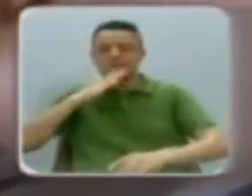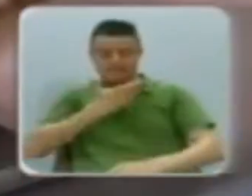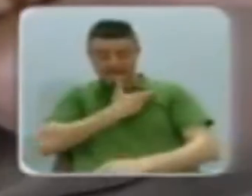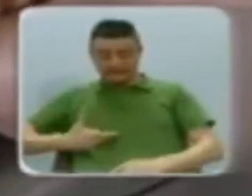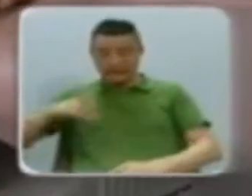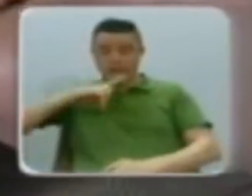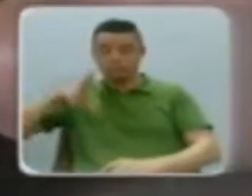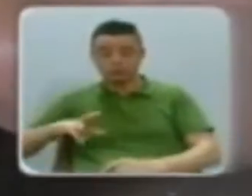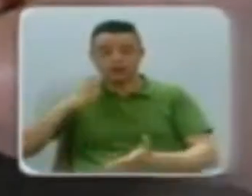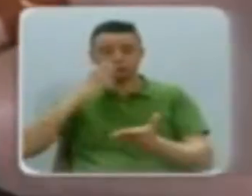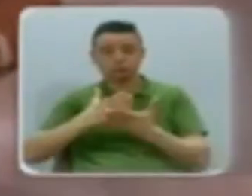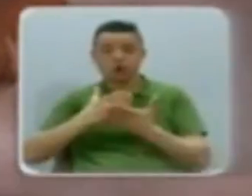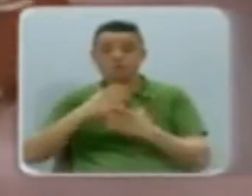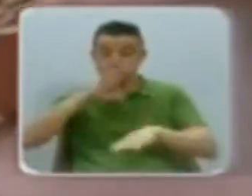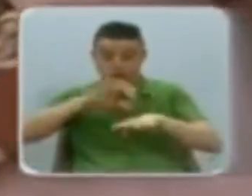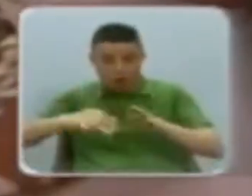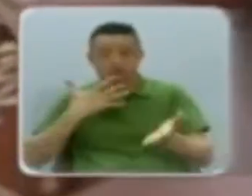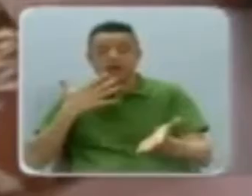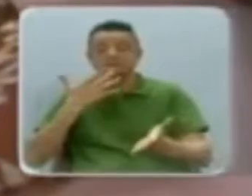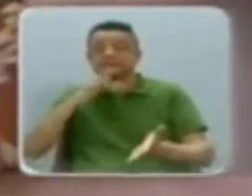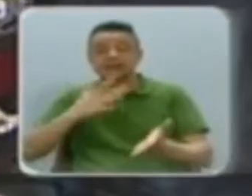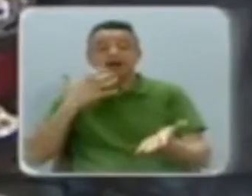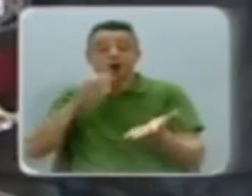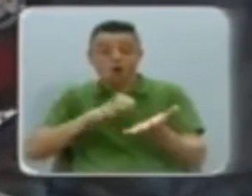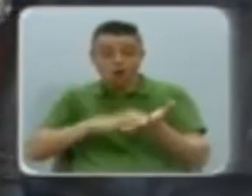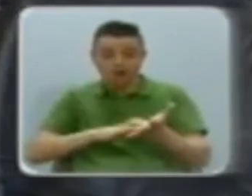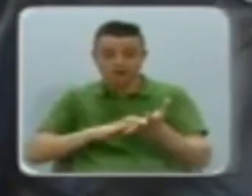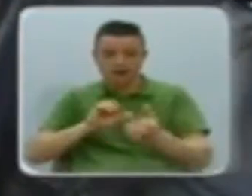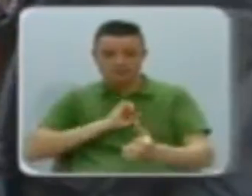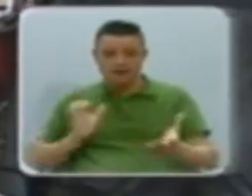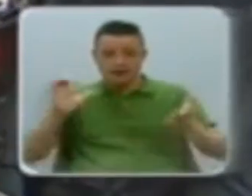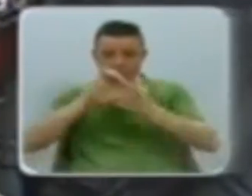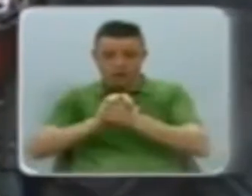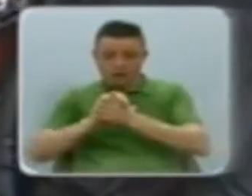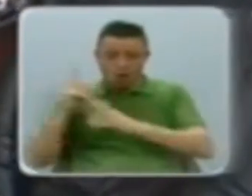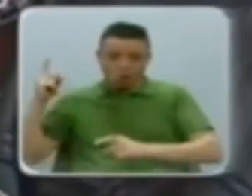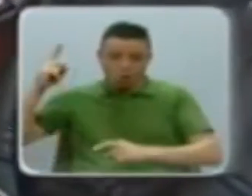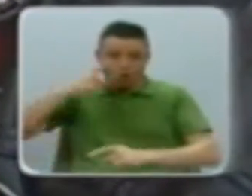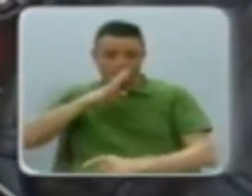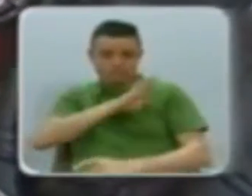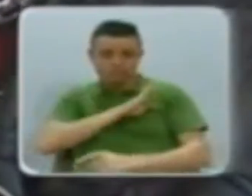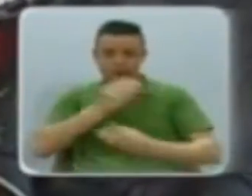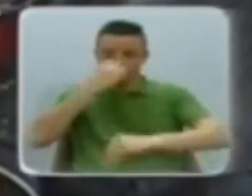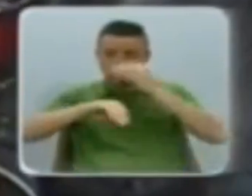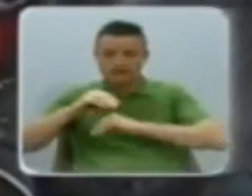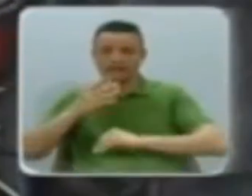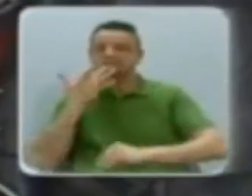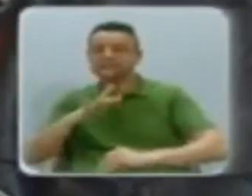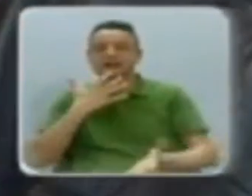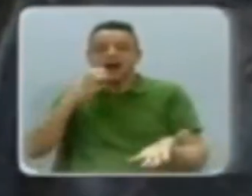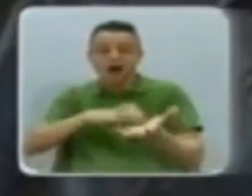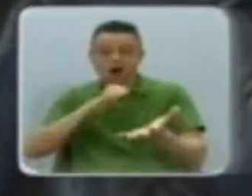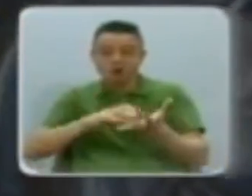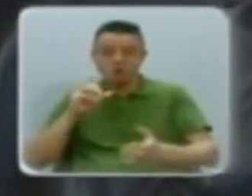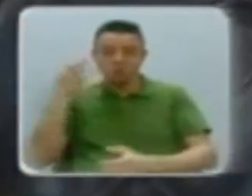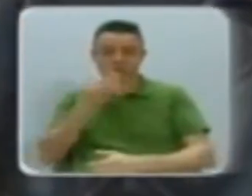do país, só pelo arroz de sarrabulho. Eu e a minha mulher vimos aqui de propósito comer o sarrabulho. Também do